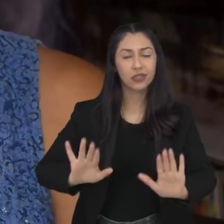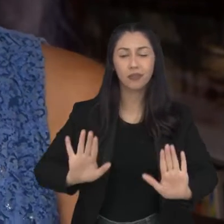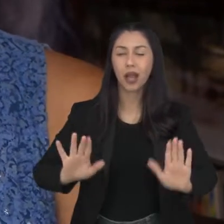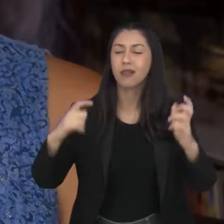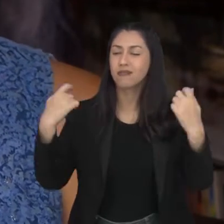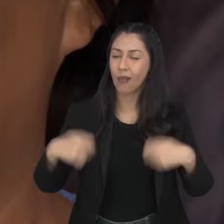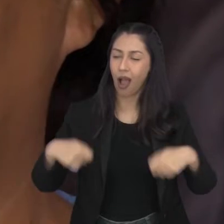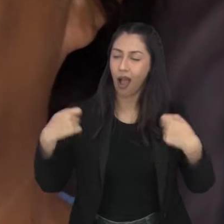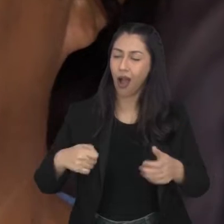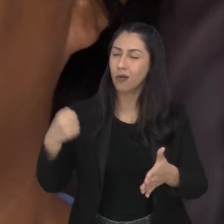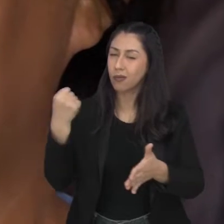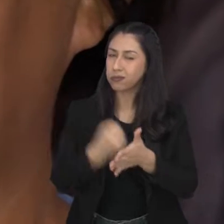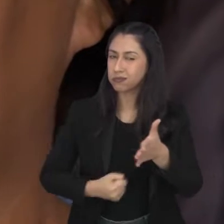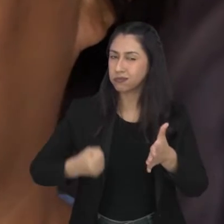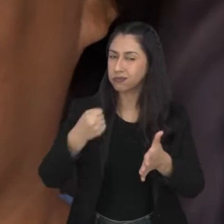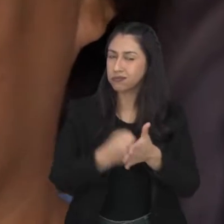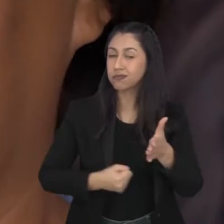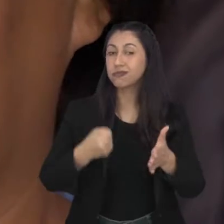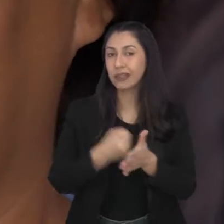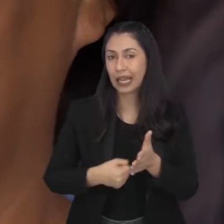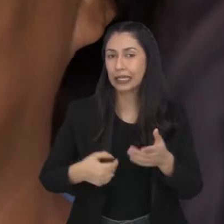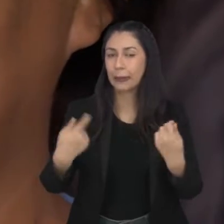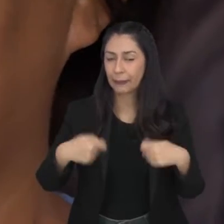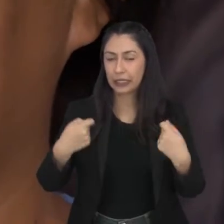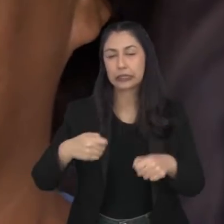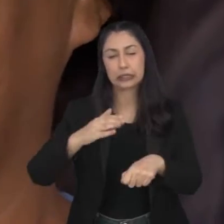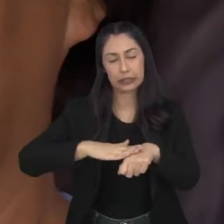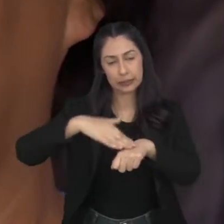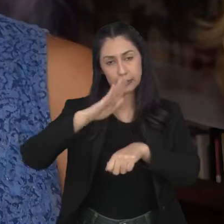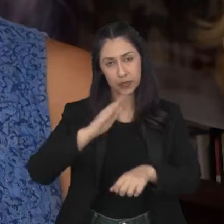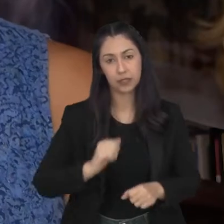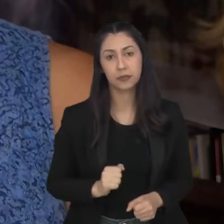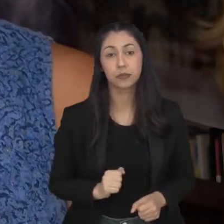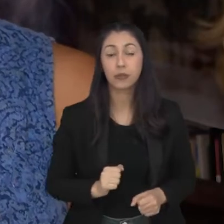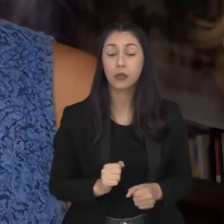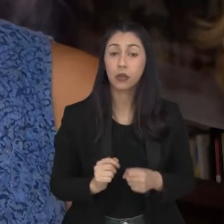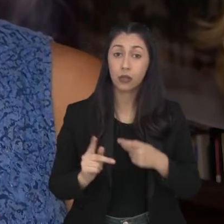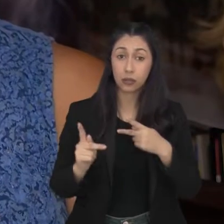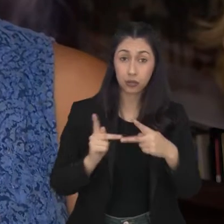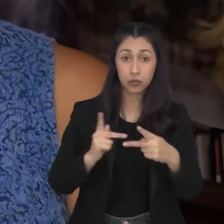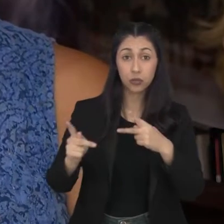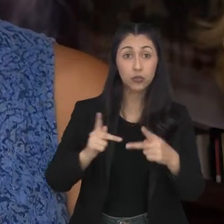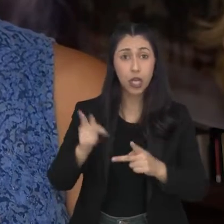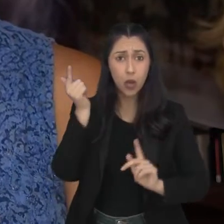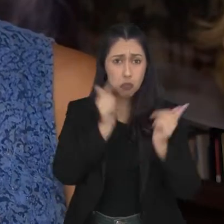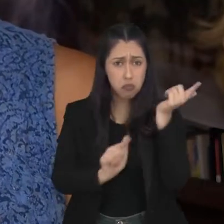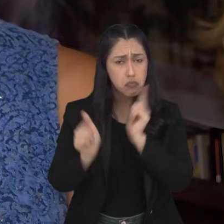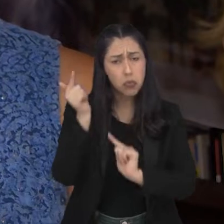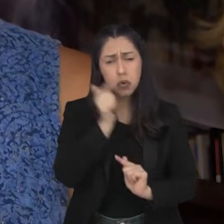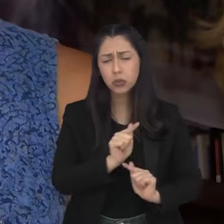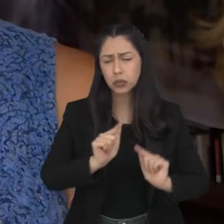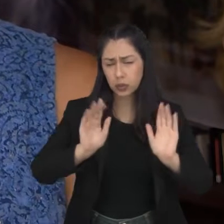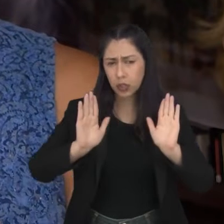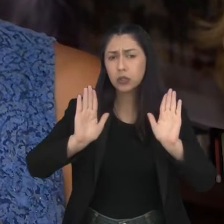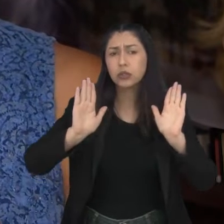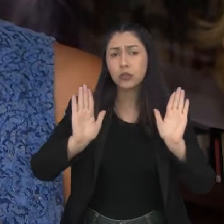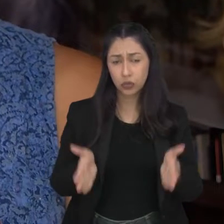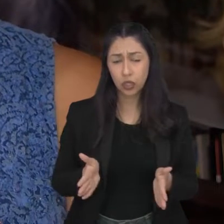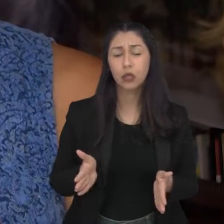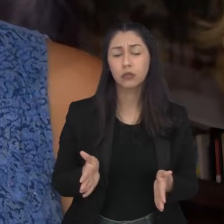de muita luta, mas que ainda há um longo caminho pela frente. Em São José nós temos conquistas,